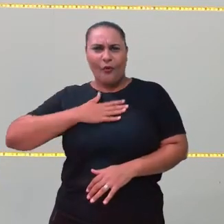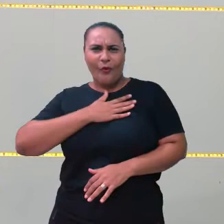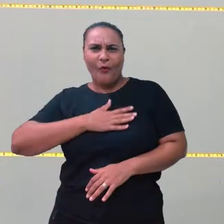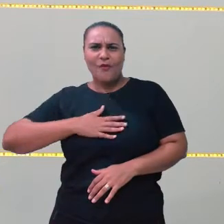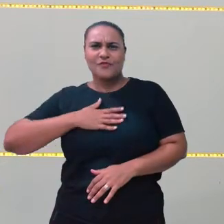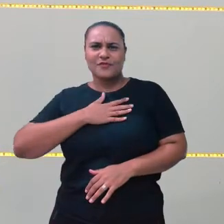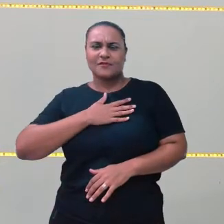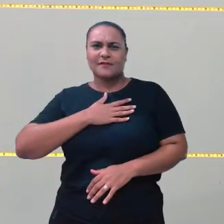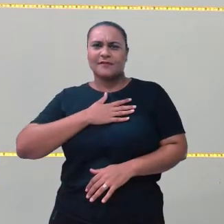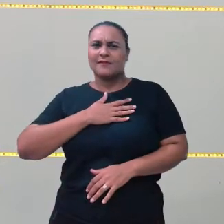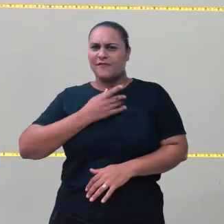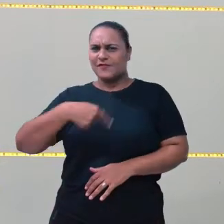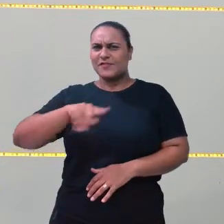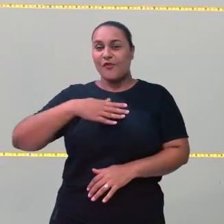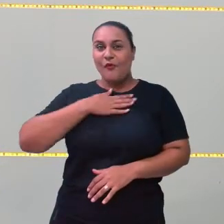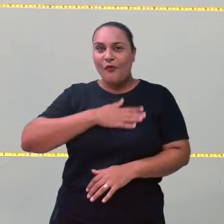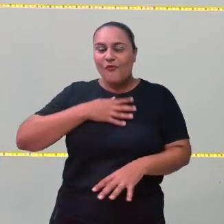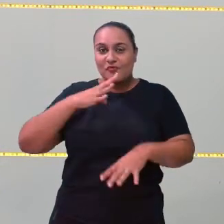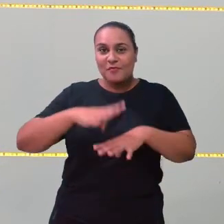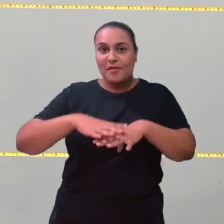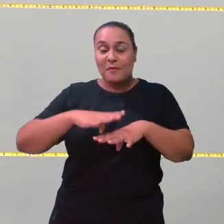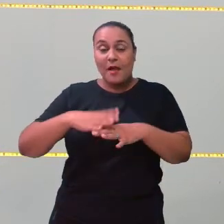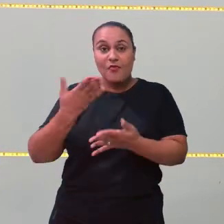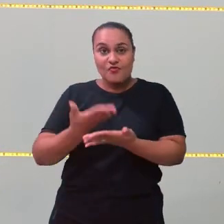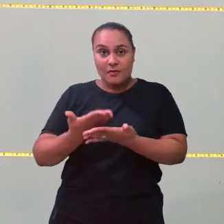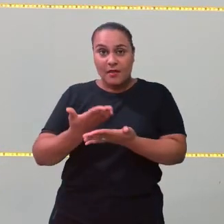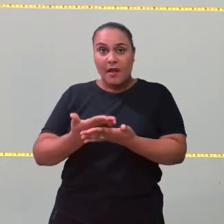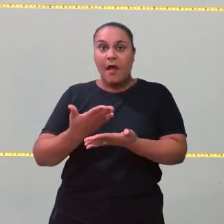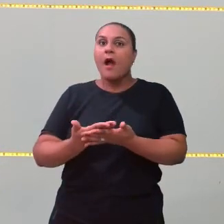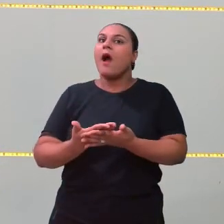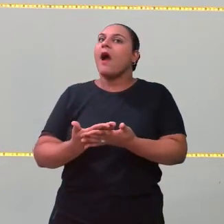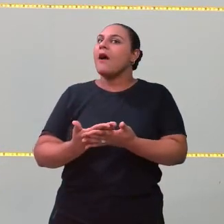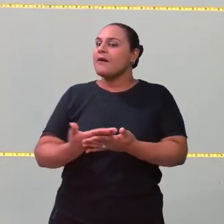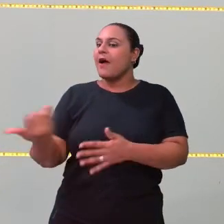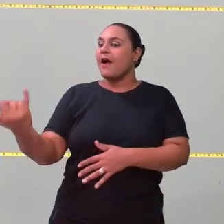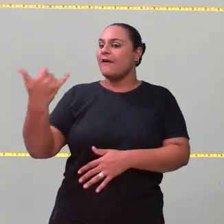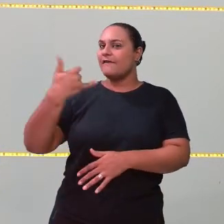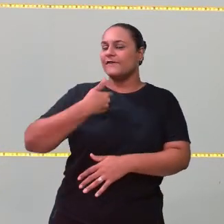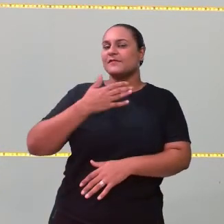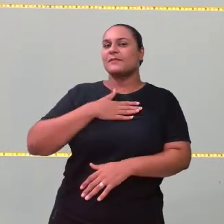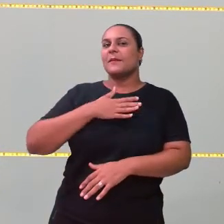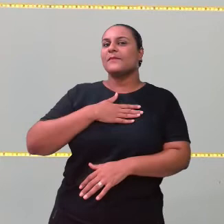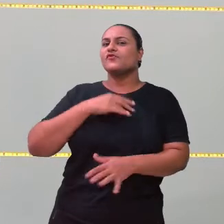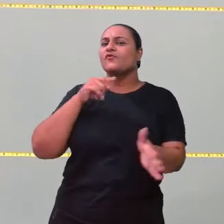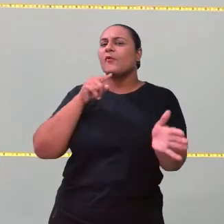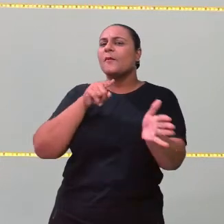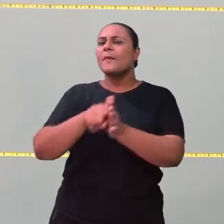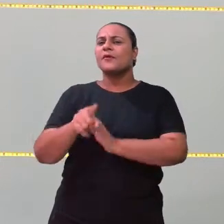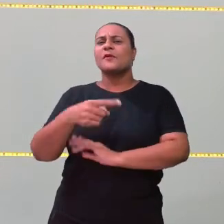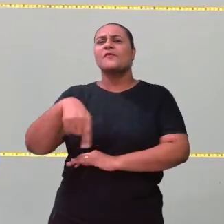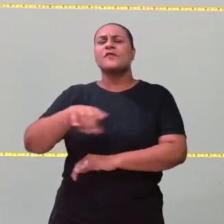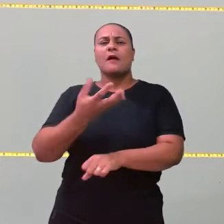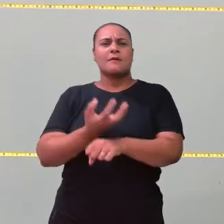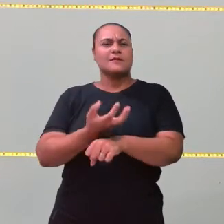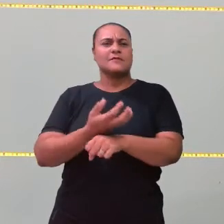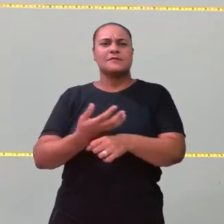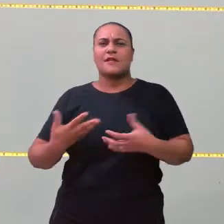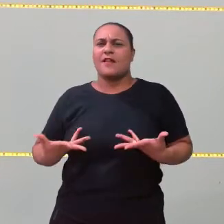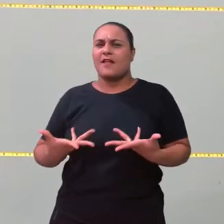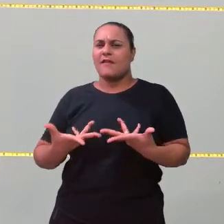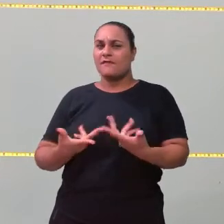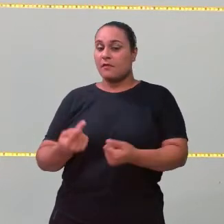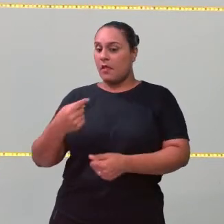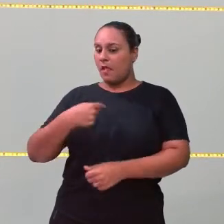matemática? Quem aí gosta de matemática, conta pra mim. Já começo aqui perguntando a vocês, que é uma disciplina maravilhosa que eu